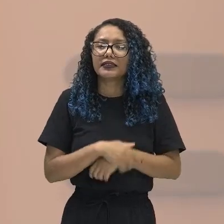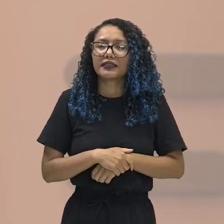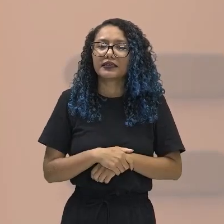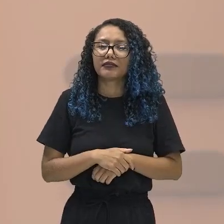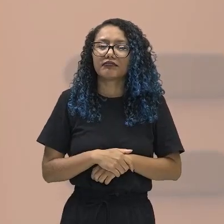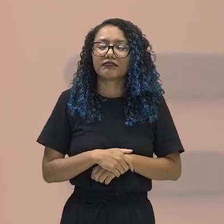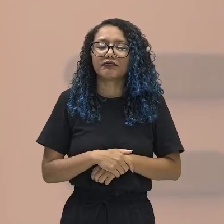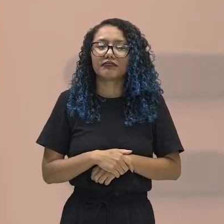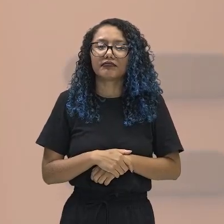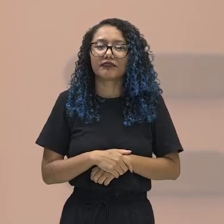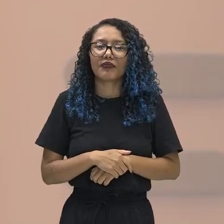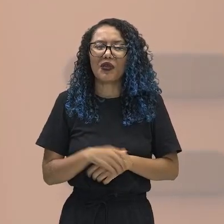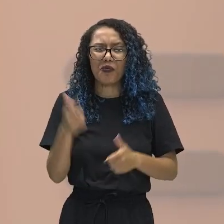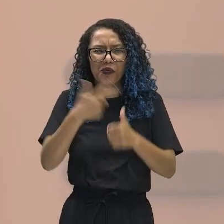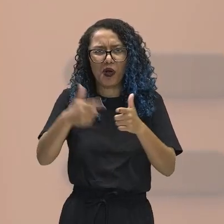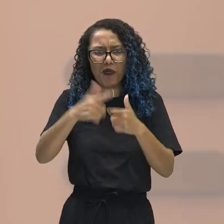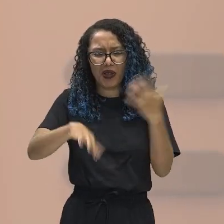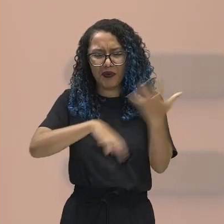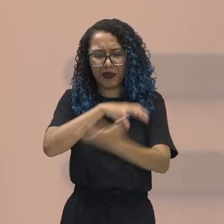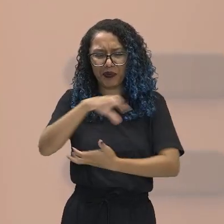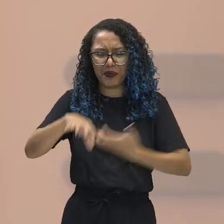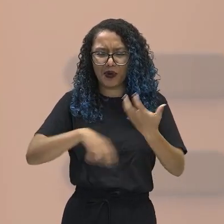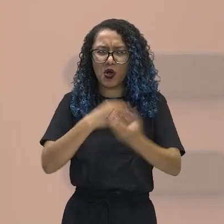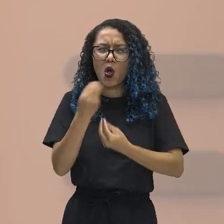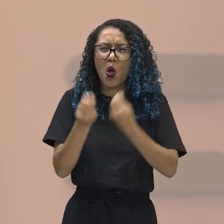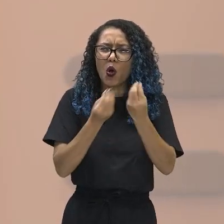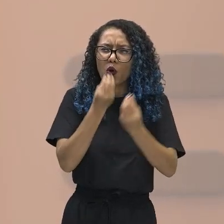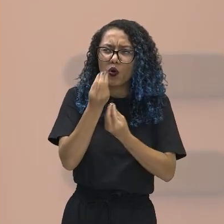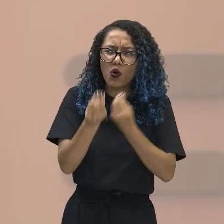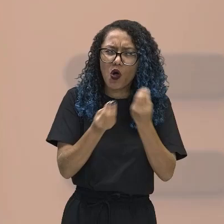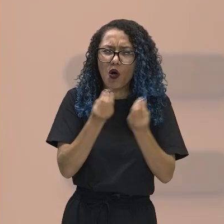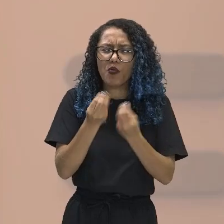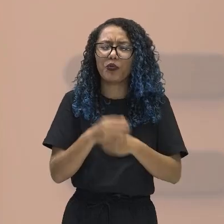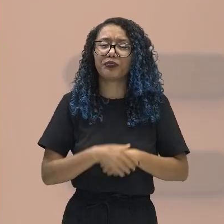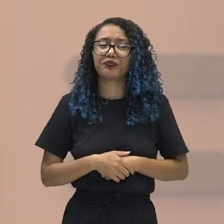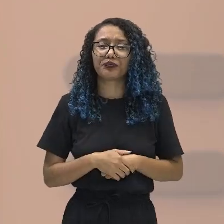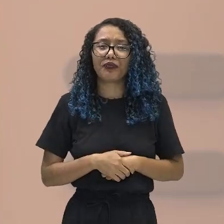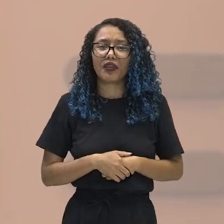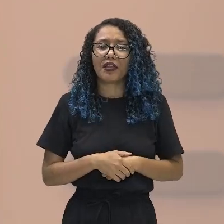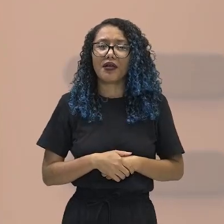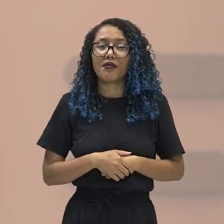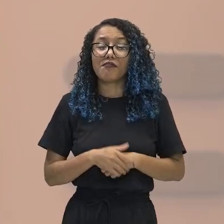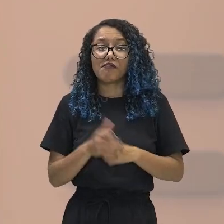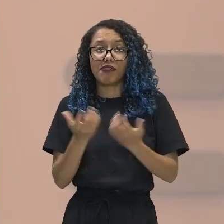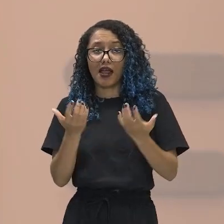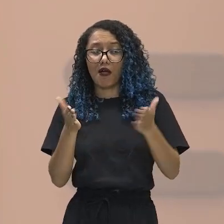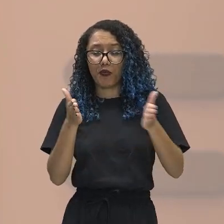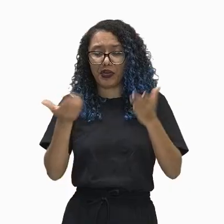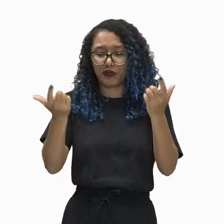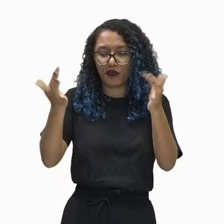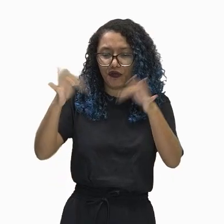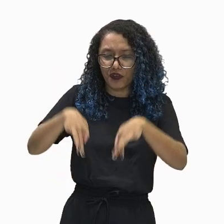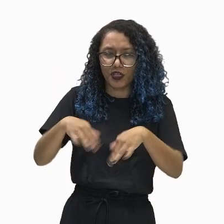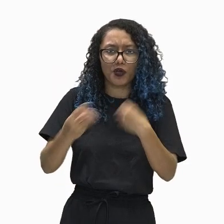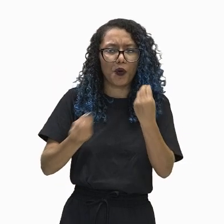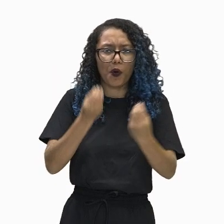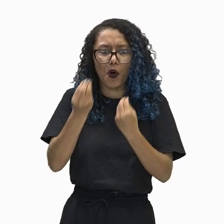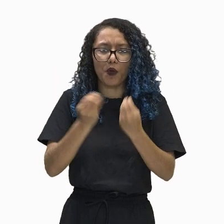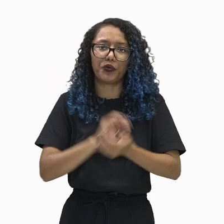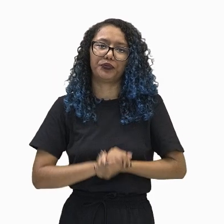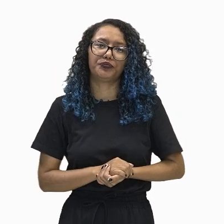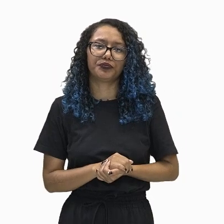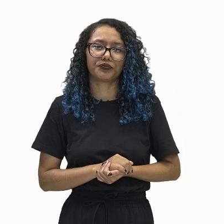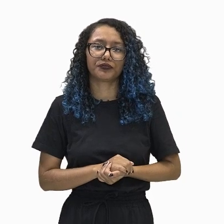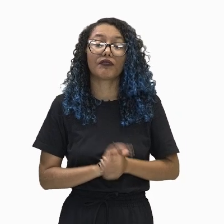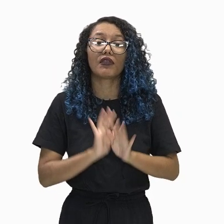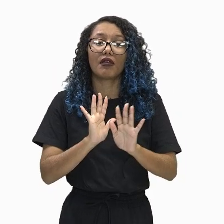de certa forma, levou ali o fim desse período medieval na Europa Ocidental? Vamos ao texto, vamos lá, gente.